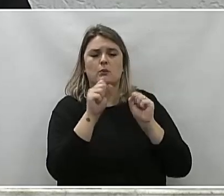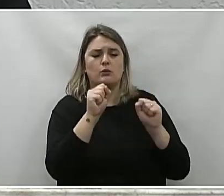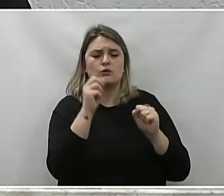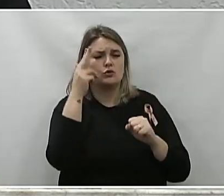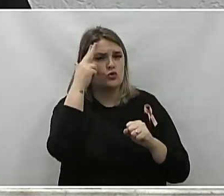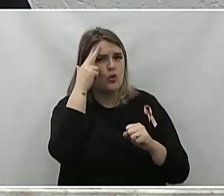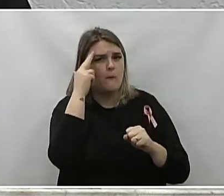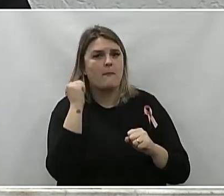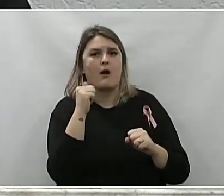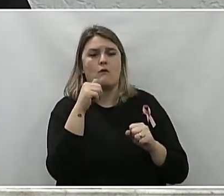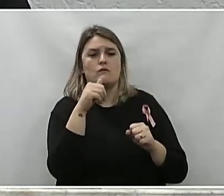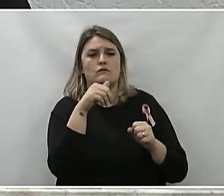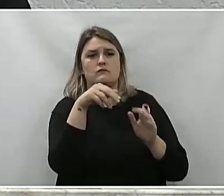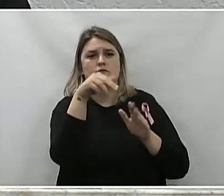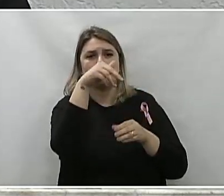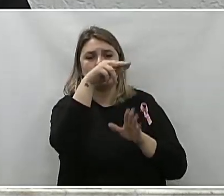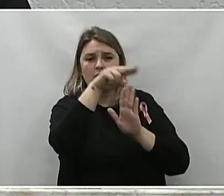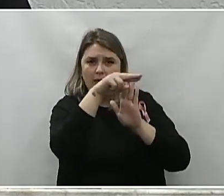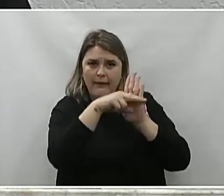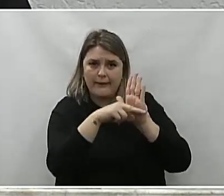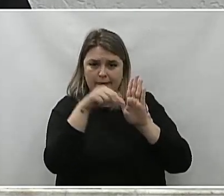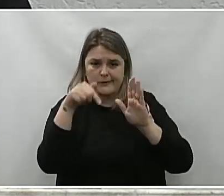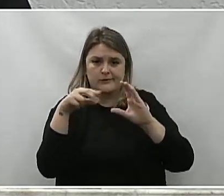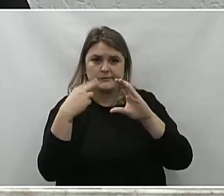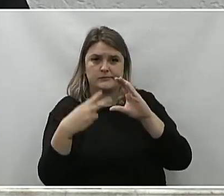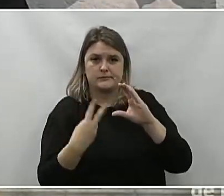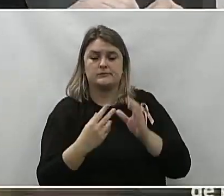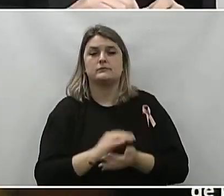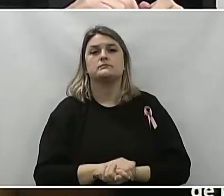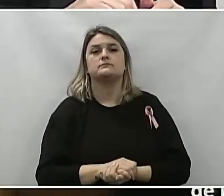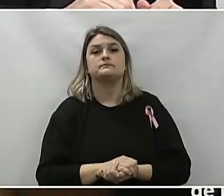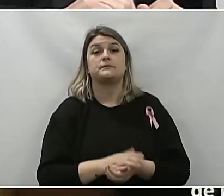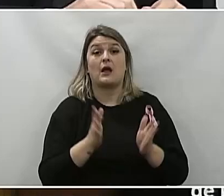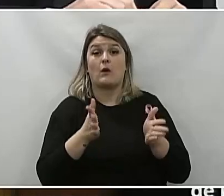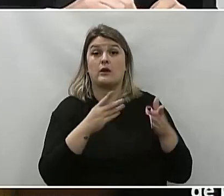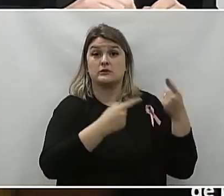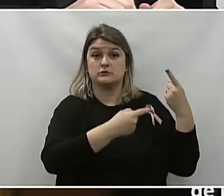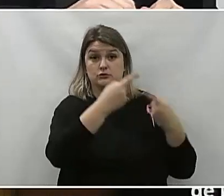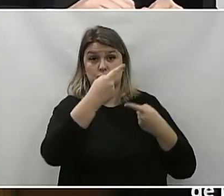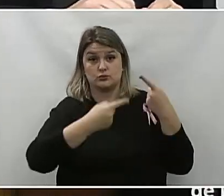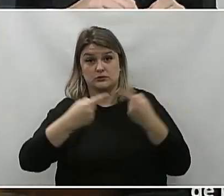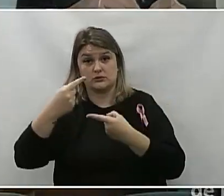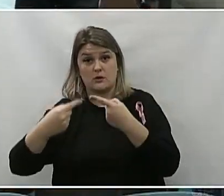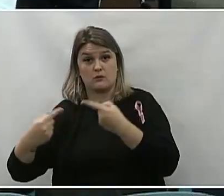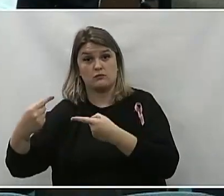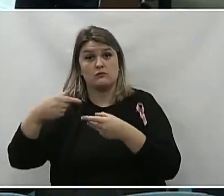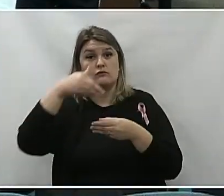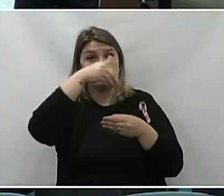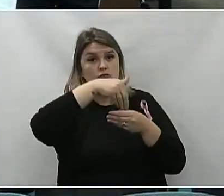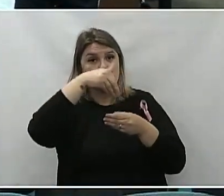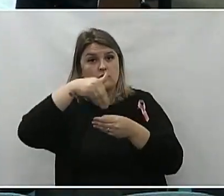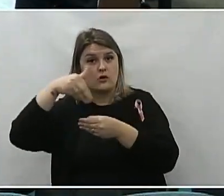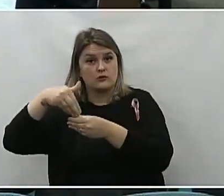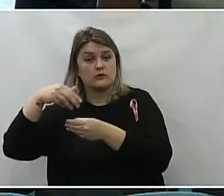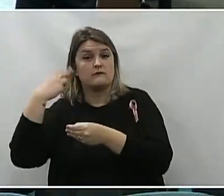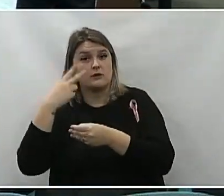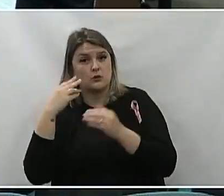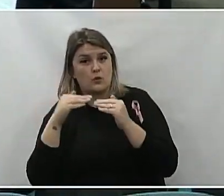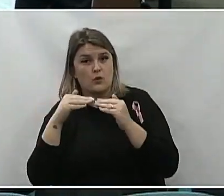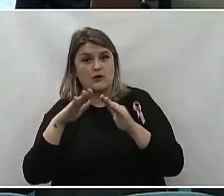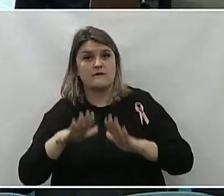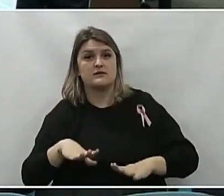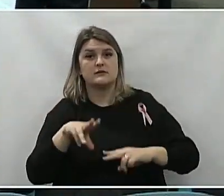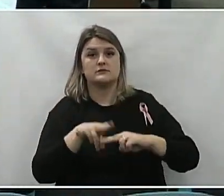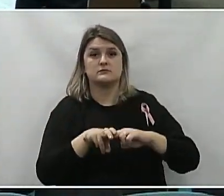devendo mesmo seguir os trâmites do Regimento é o parecer em discussão votação senhor dos vereadores